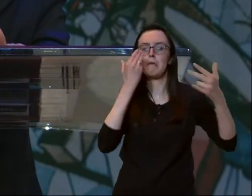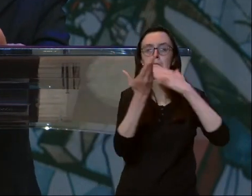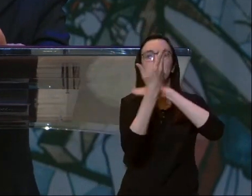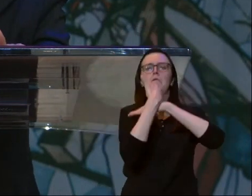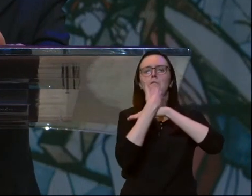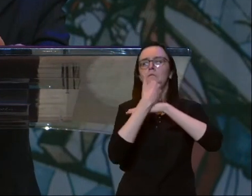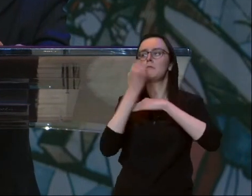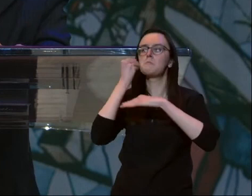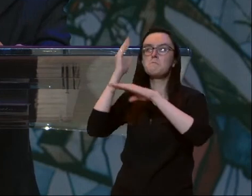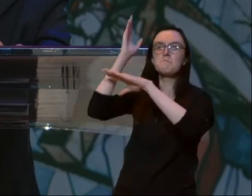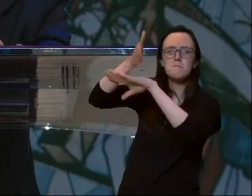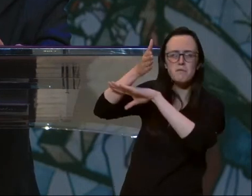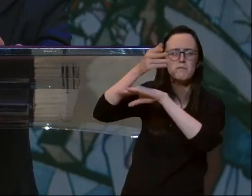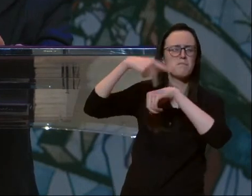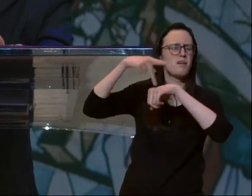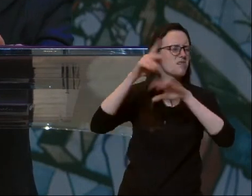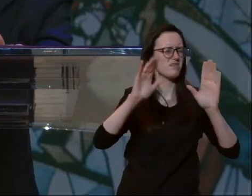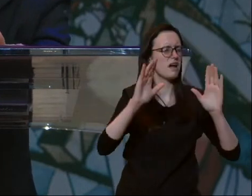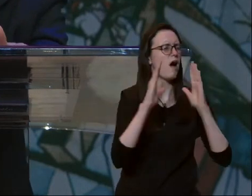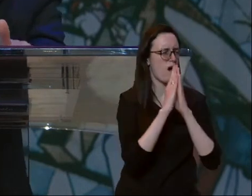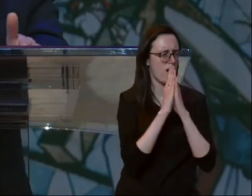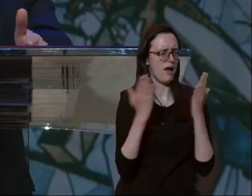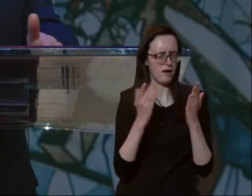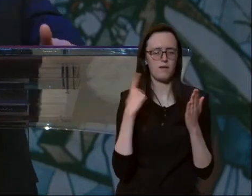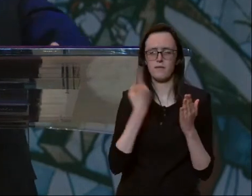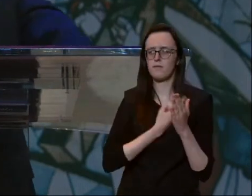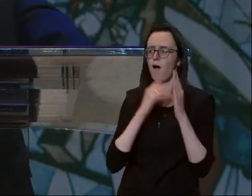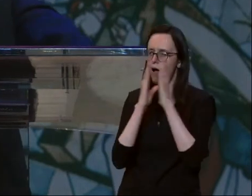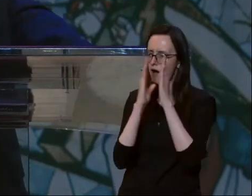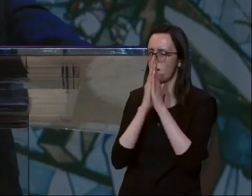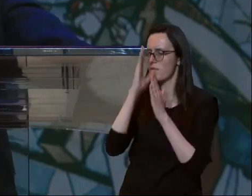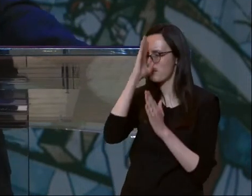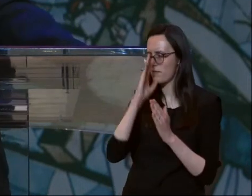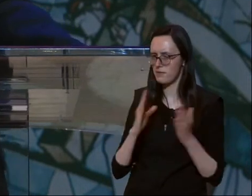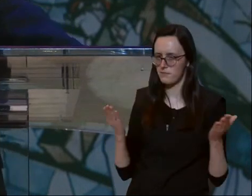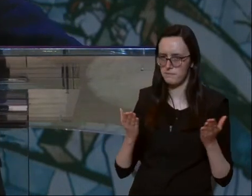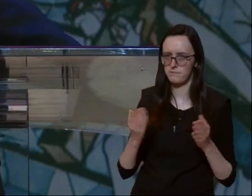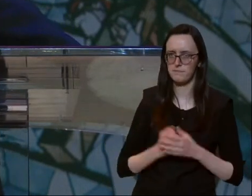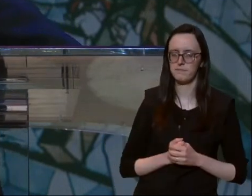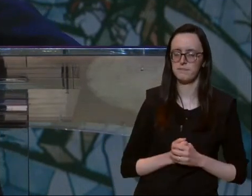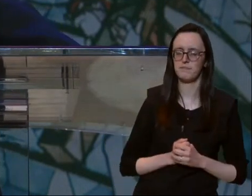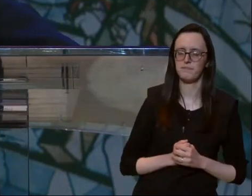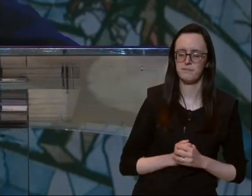nossa pátria. Fecha os teus olhos, vamos olhar pelo Brasil.